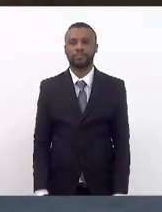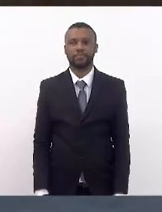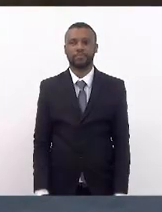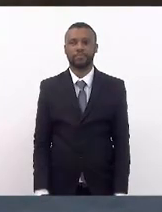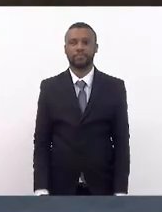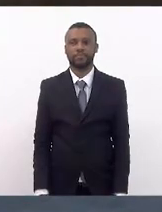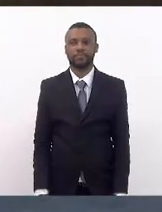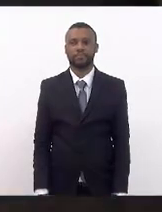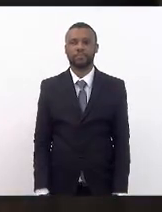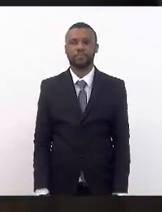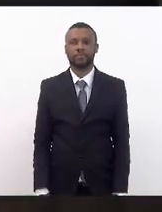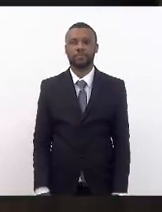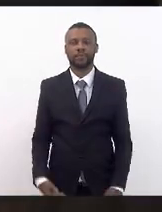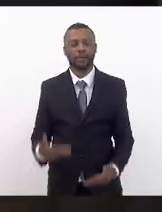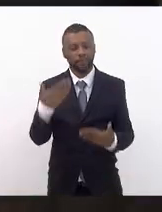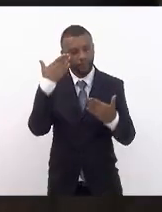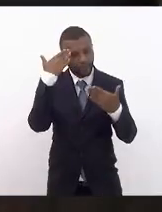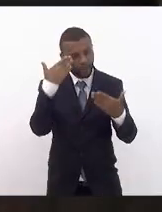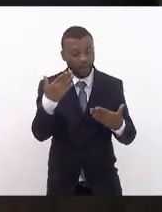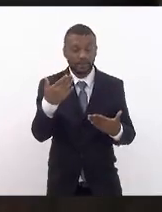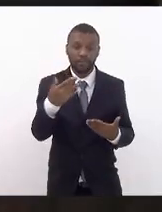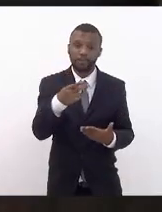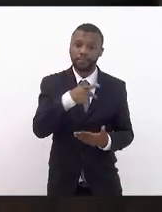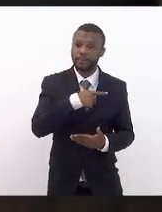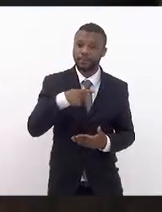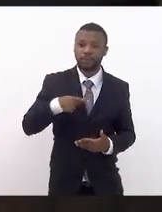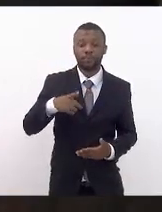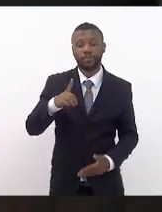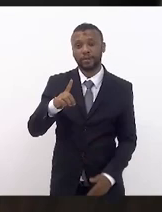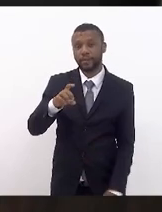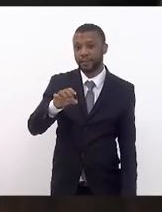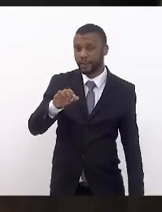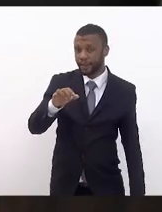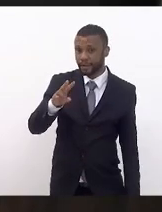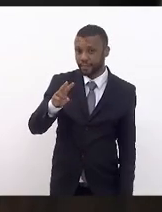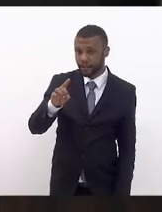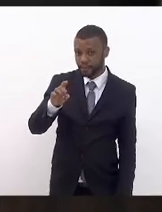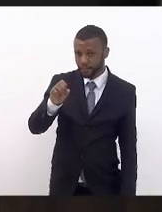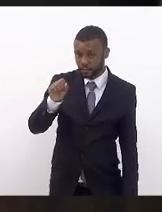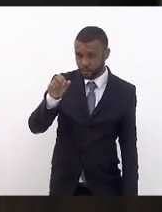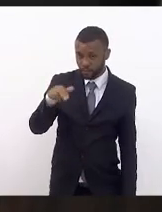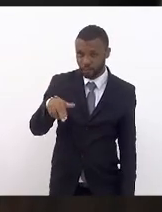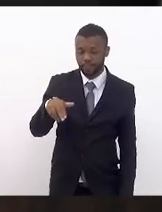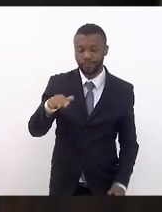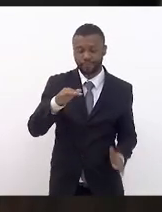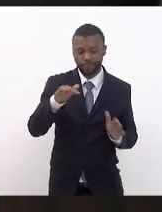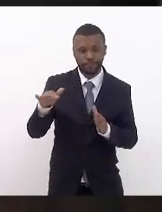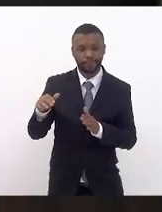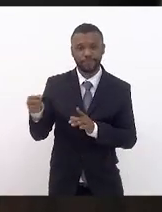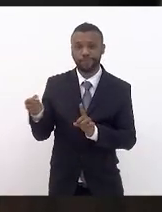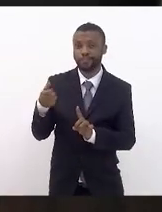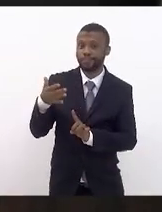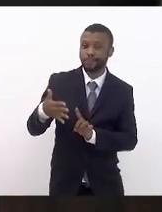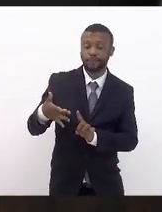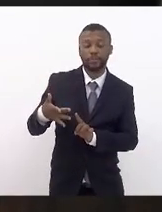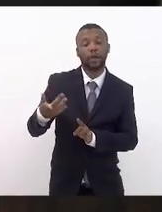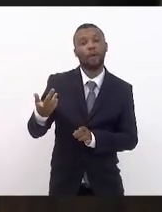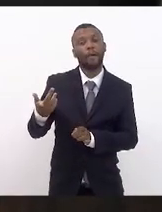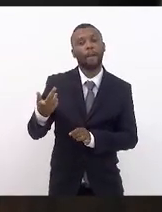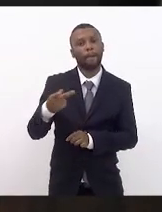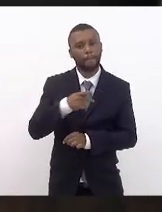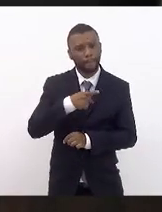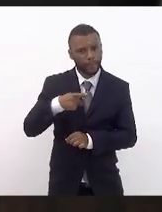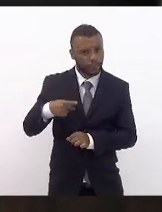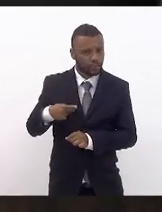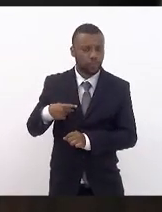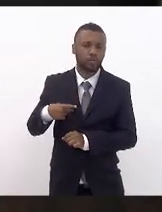Muito obrigada, pastor Davidson Pereira de Freitas. Passo a palavra ao pastor Dr. Irlande Pereira de